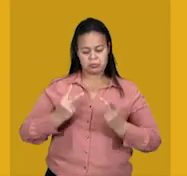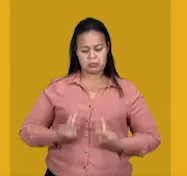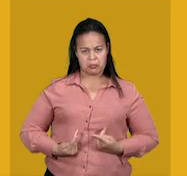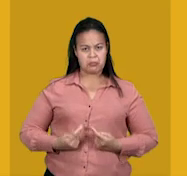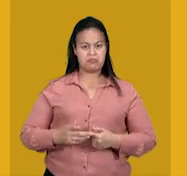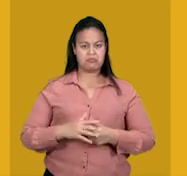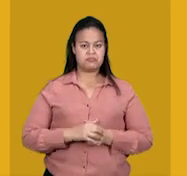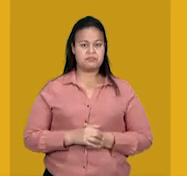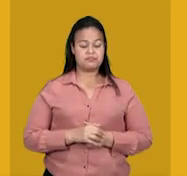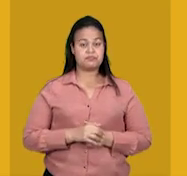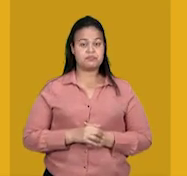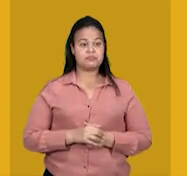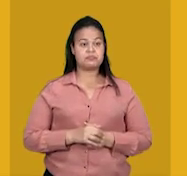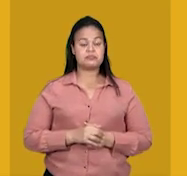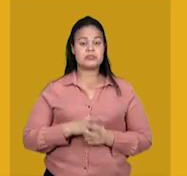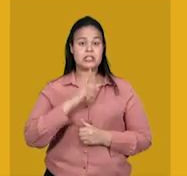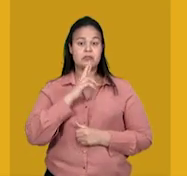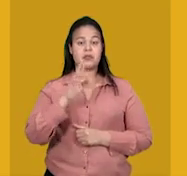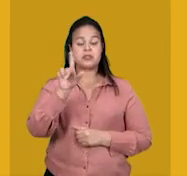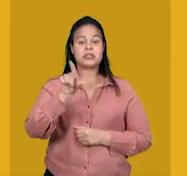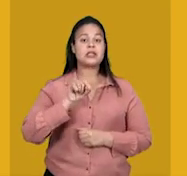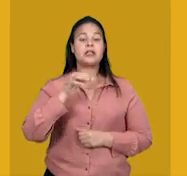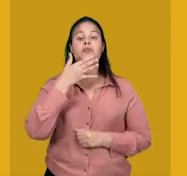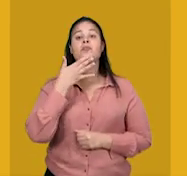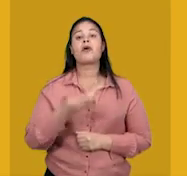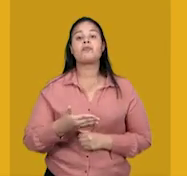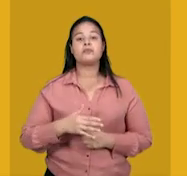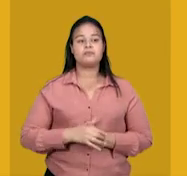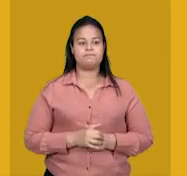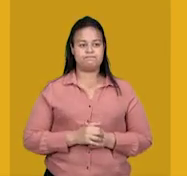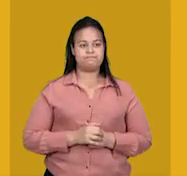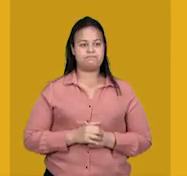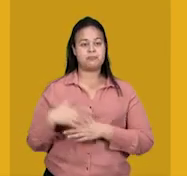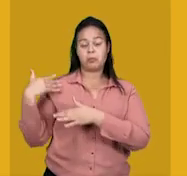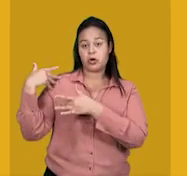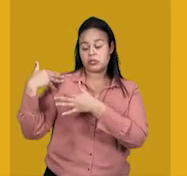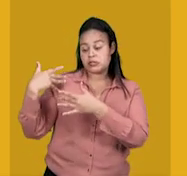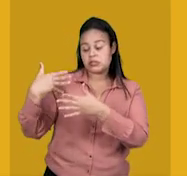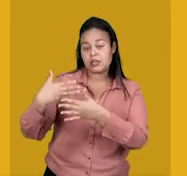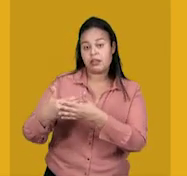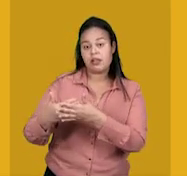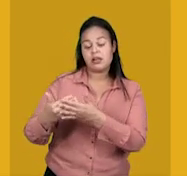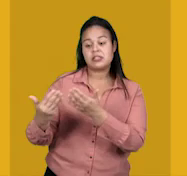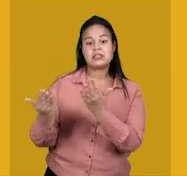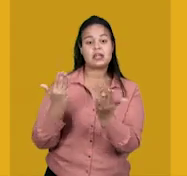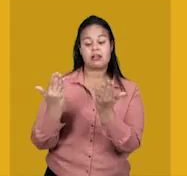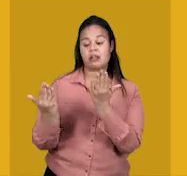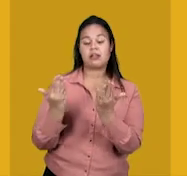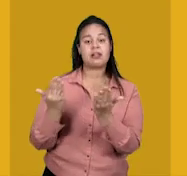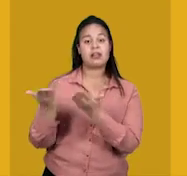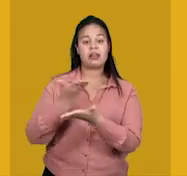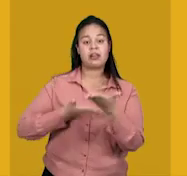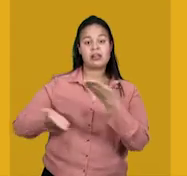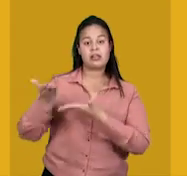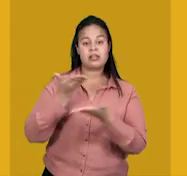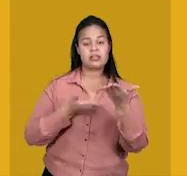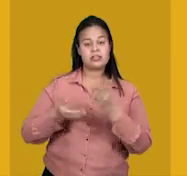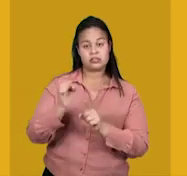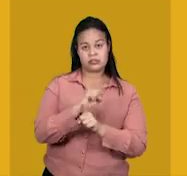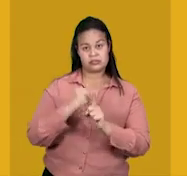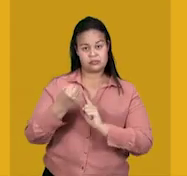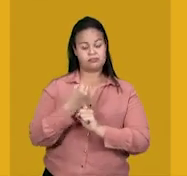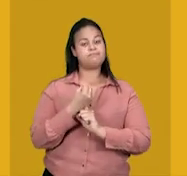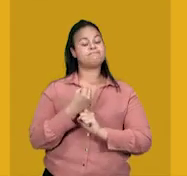A nossa alternativa correta é contingencial, processada em interações sociais.